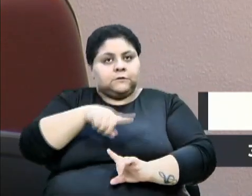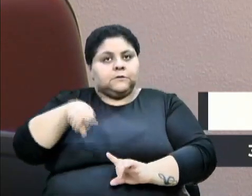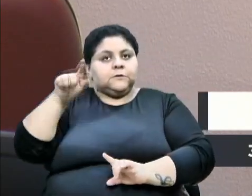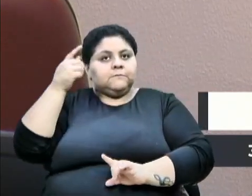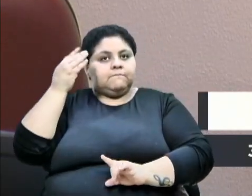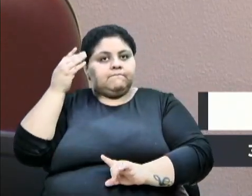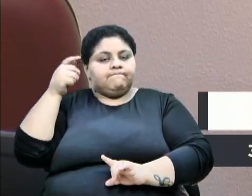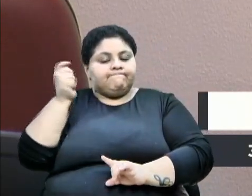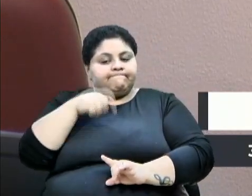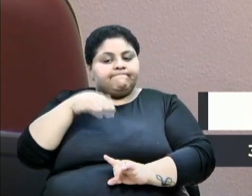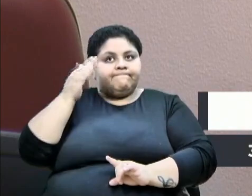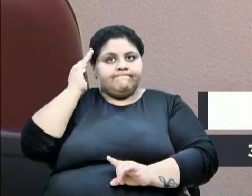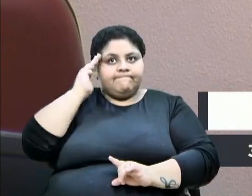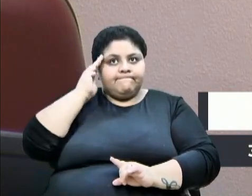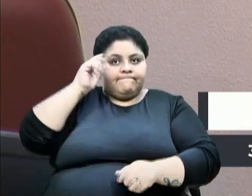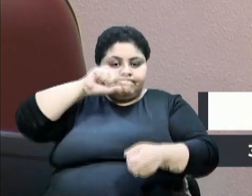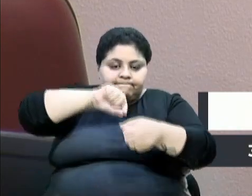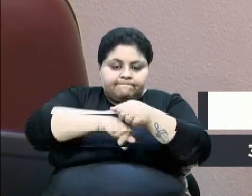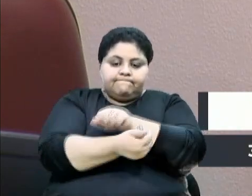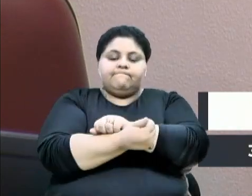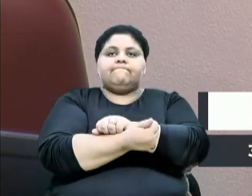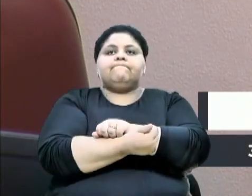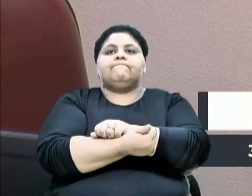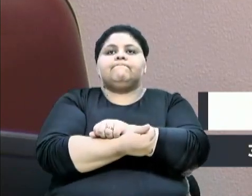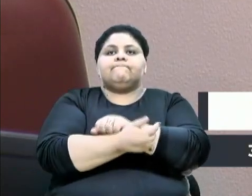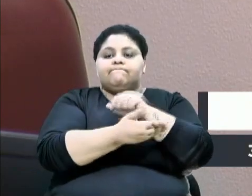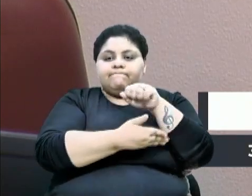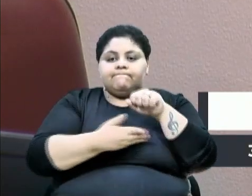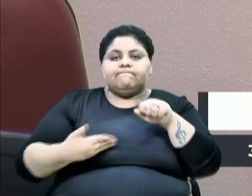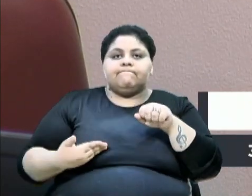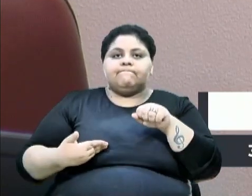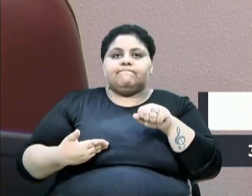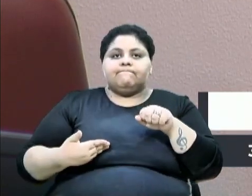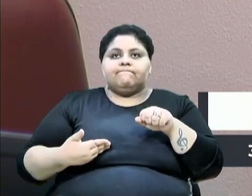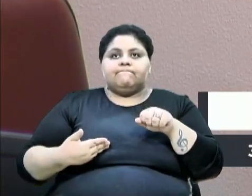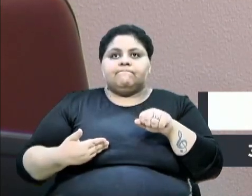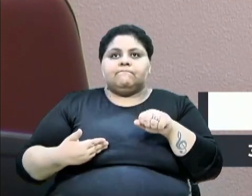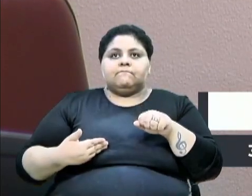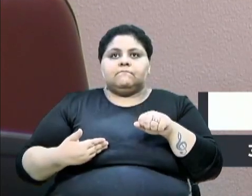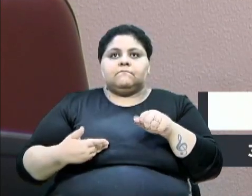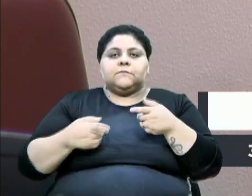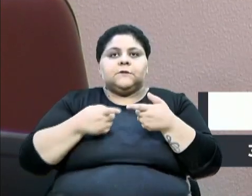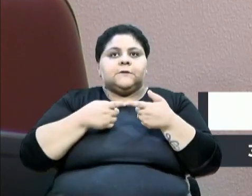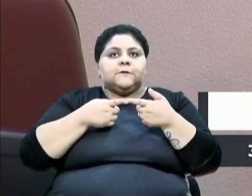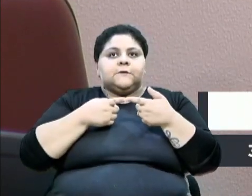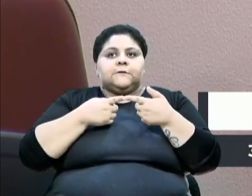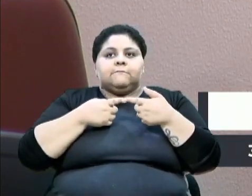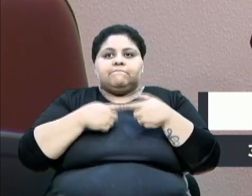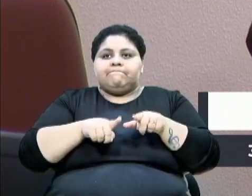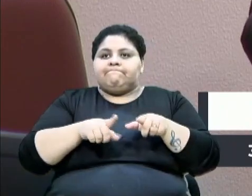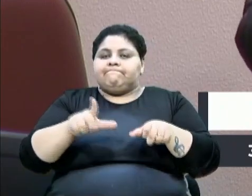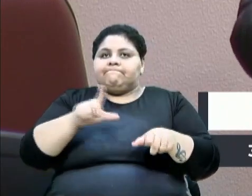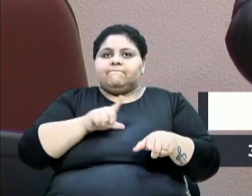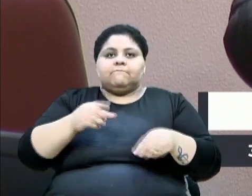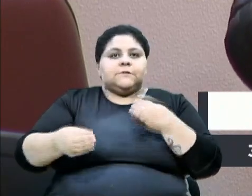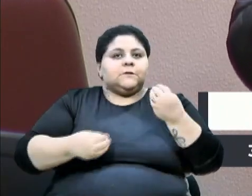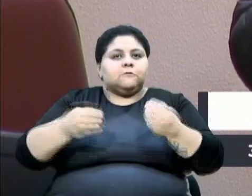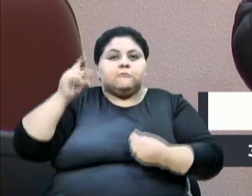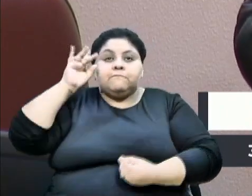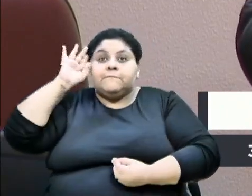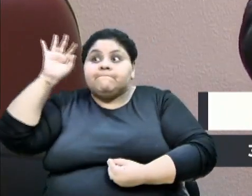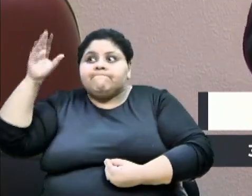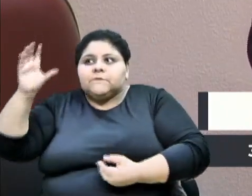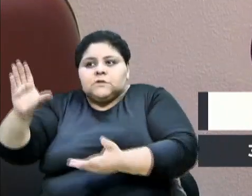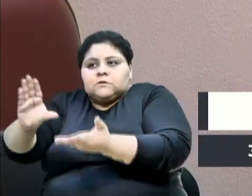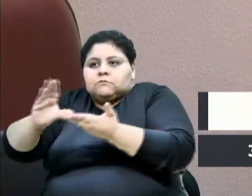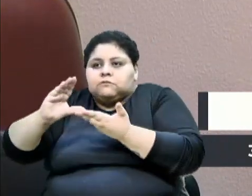público é colocado, mas é imensurável o que pode se arrecadar com uma grande festa. Então, quando se vem